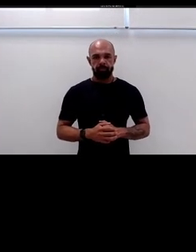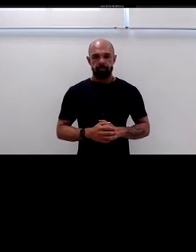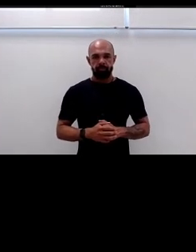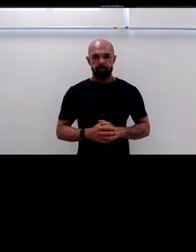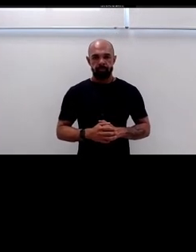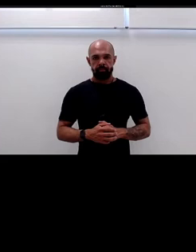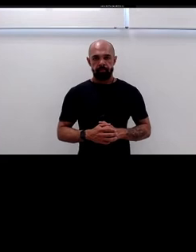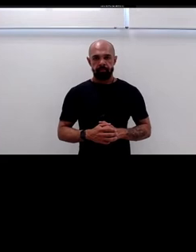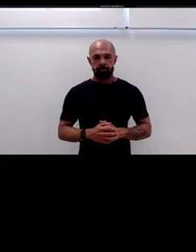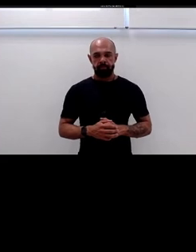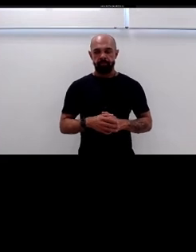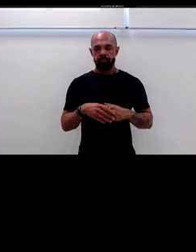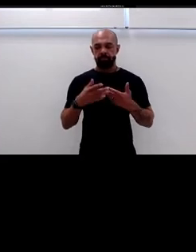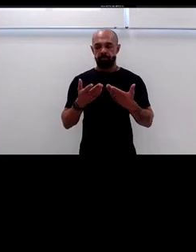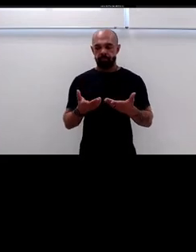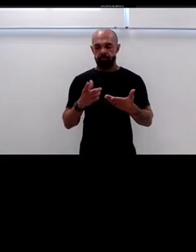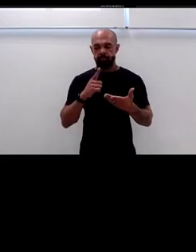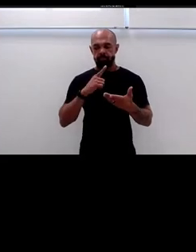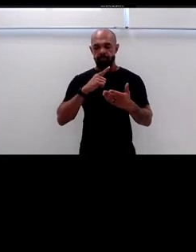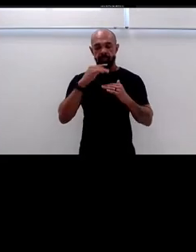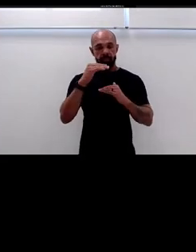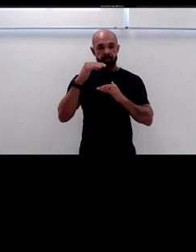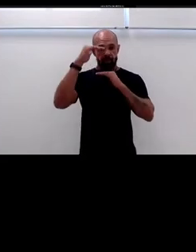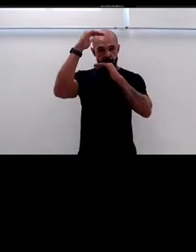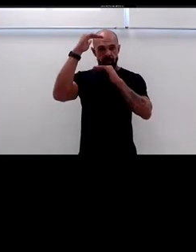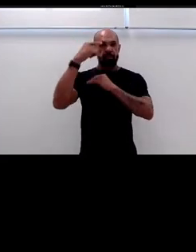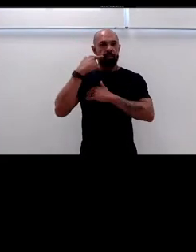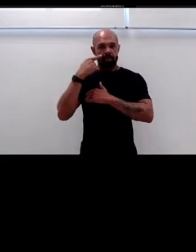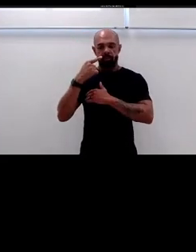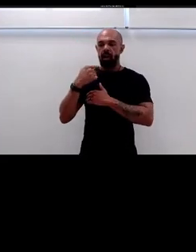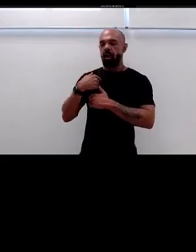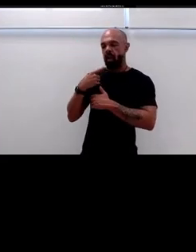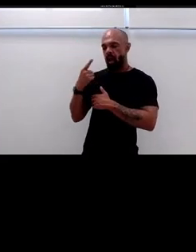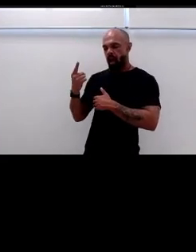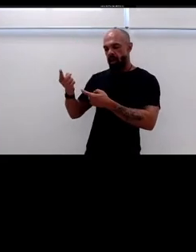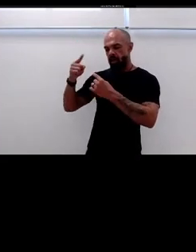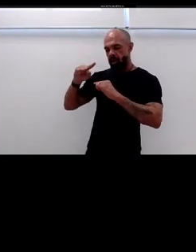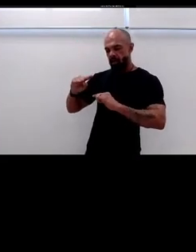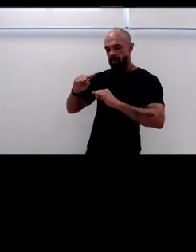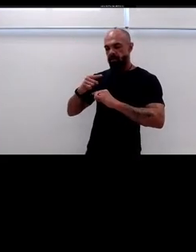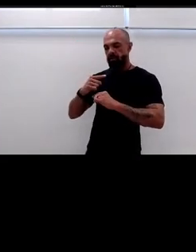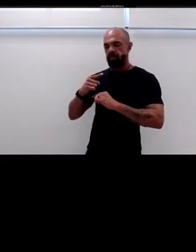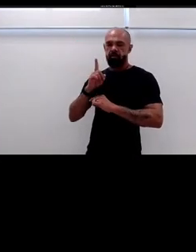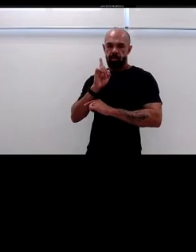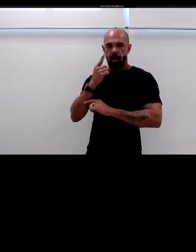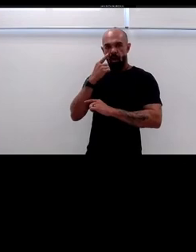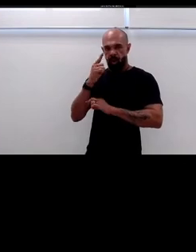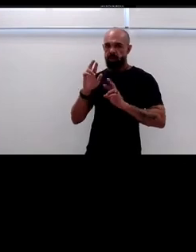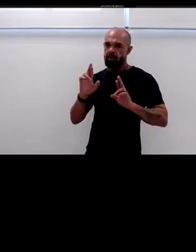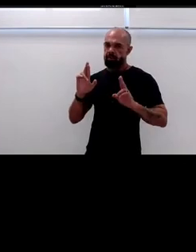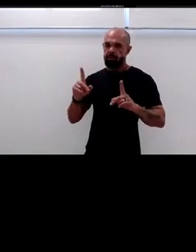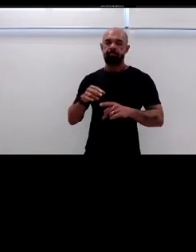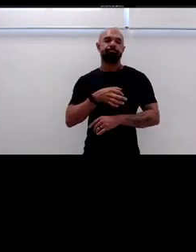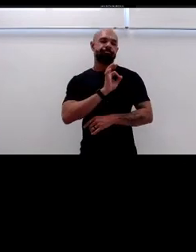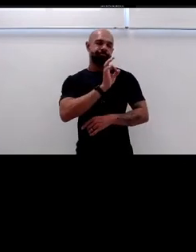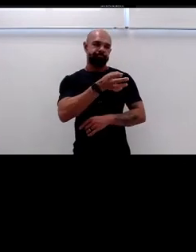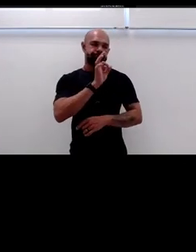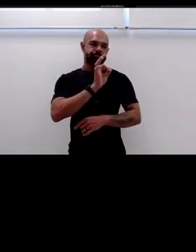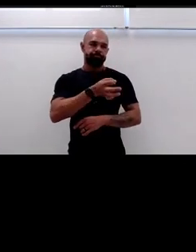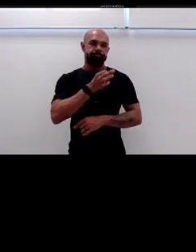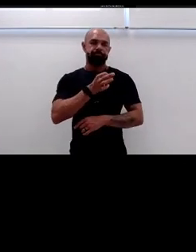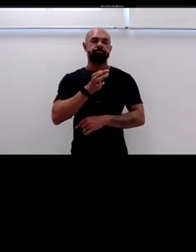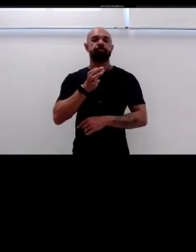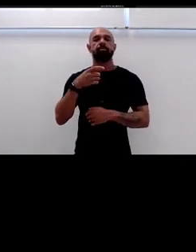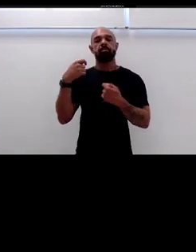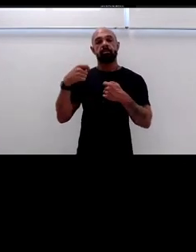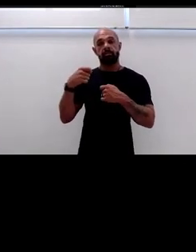O pescoço se encaixa aqui em cima. Ah, e esse aqui é mais baixo? É mais alto. Olha lá. Ah, é. Então tem que ser reto aqui. Assim. É por isso que